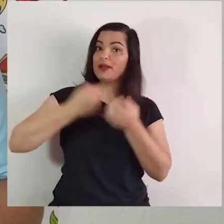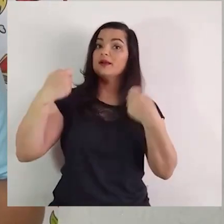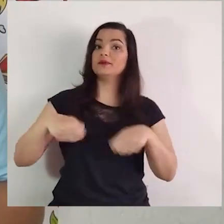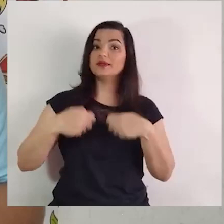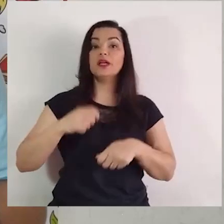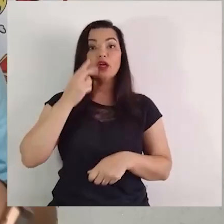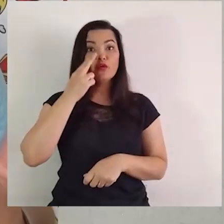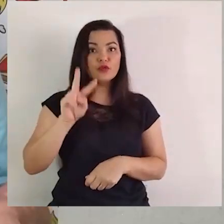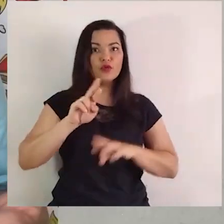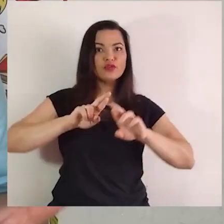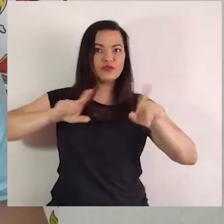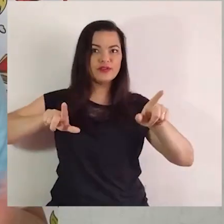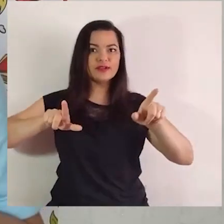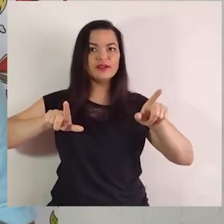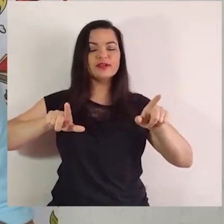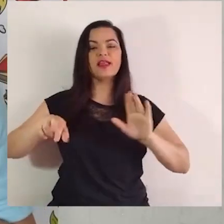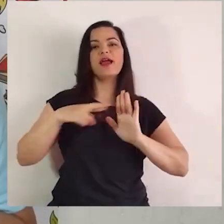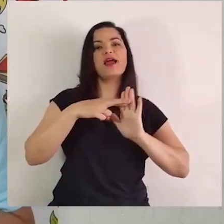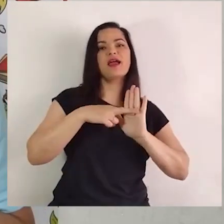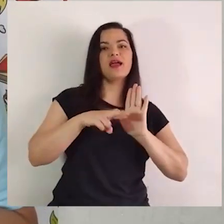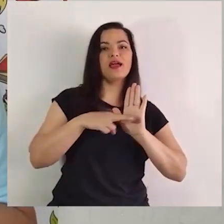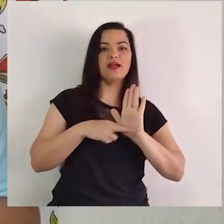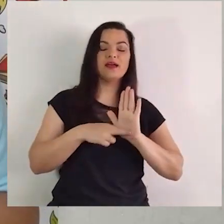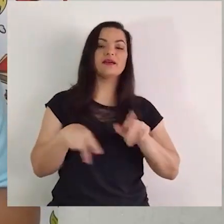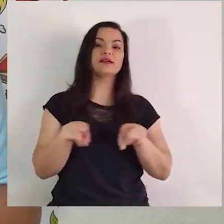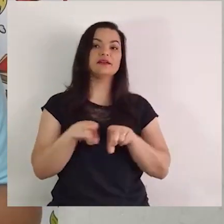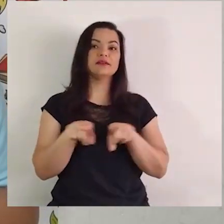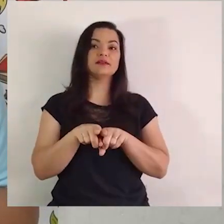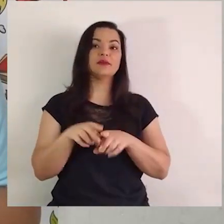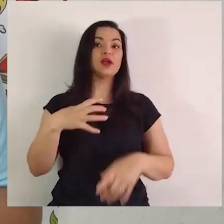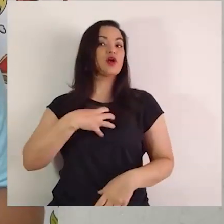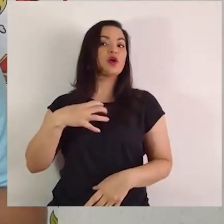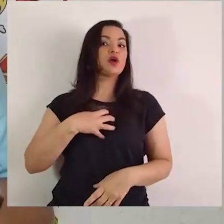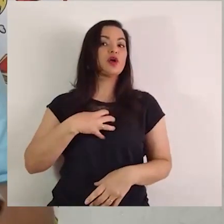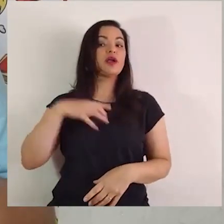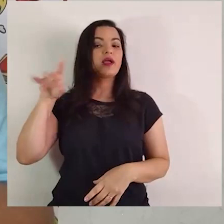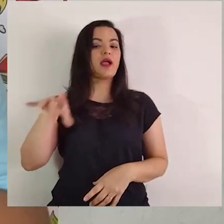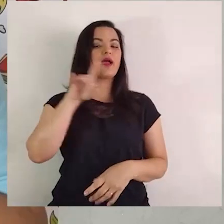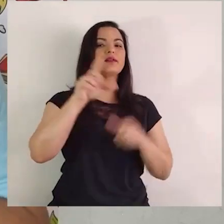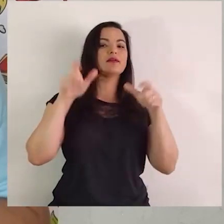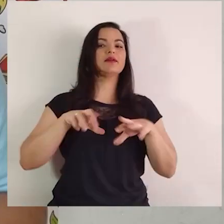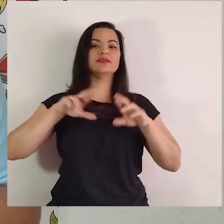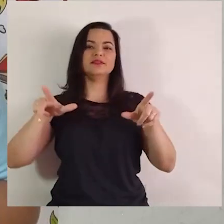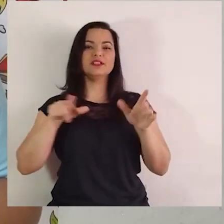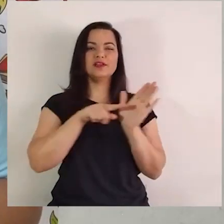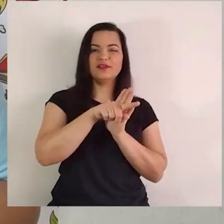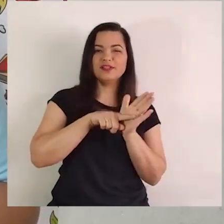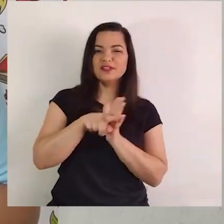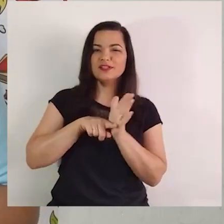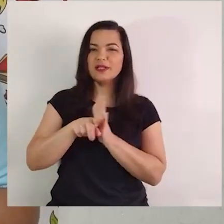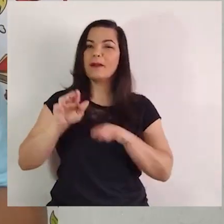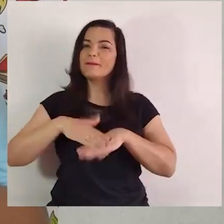temos diferença com relação às regras e ao comportamento nesses espaços? Então, vamos investigar um pouquinho mais